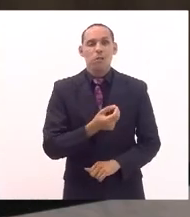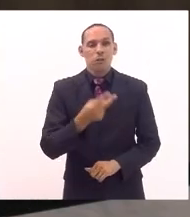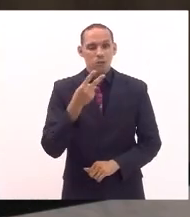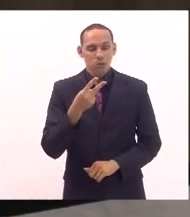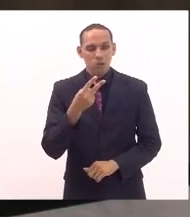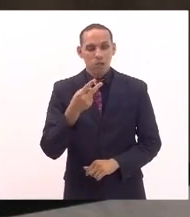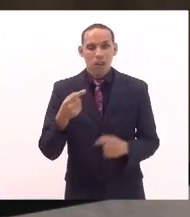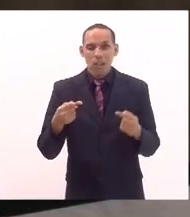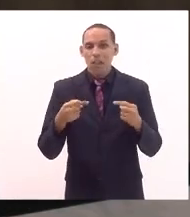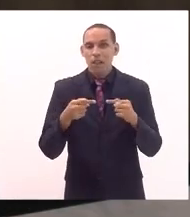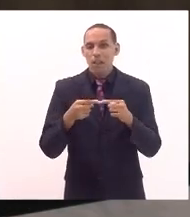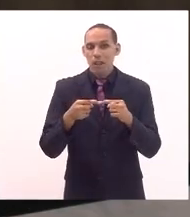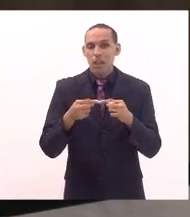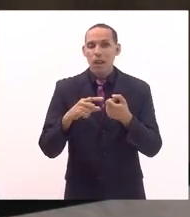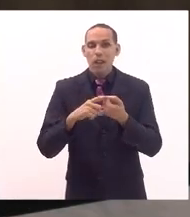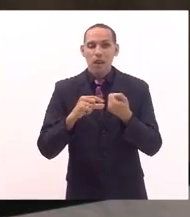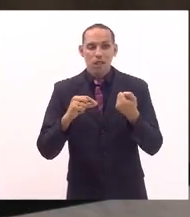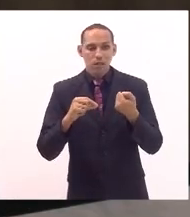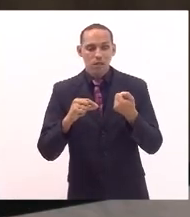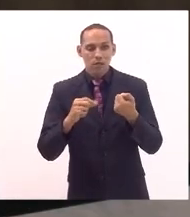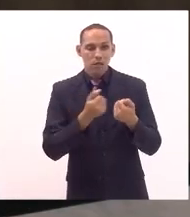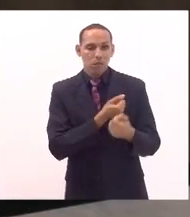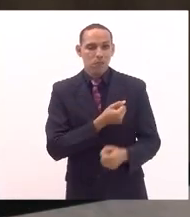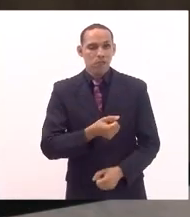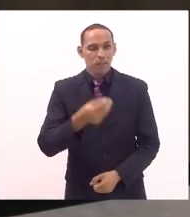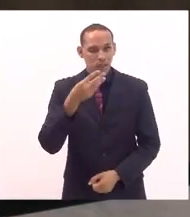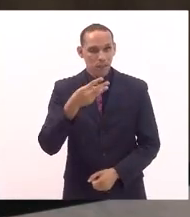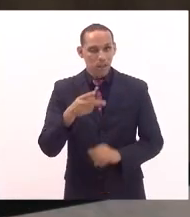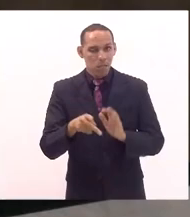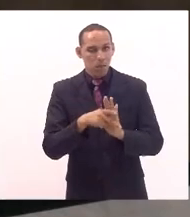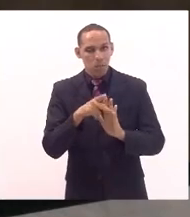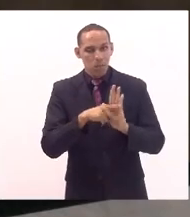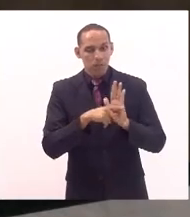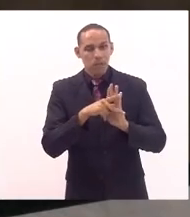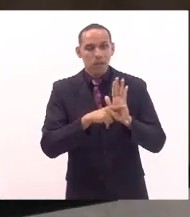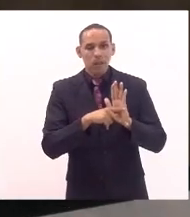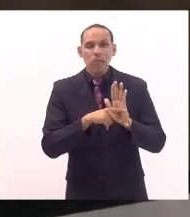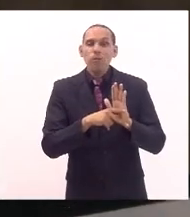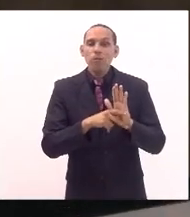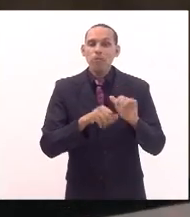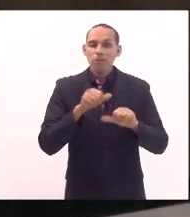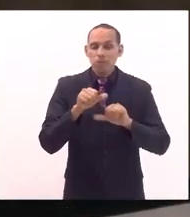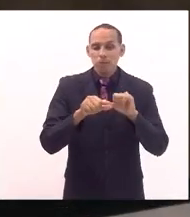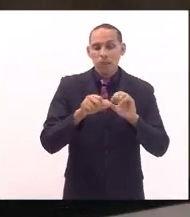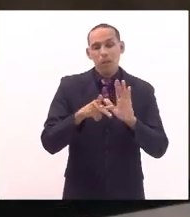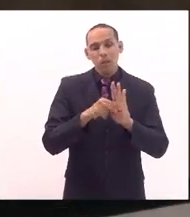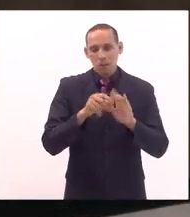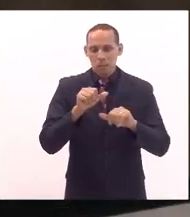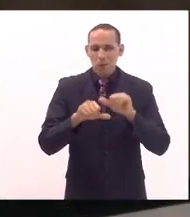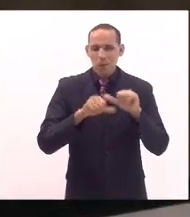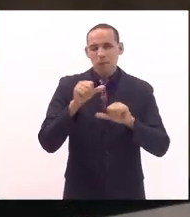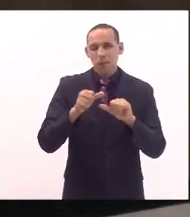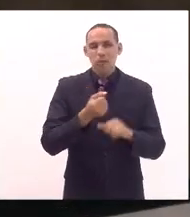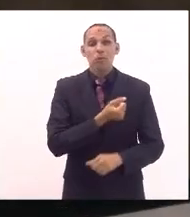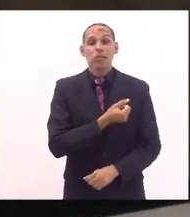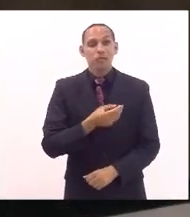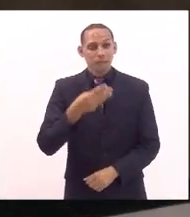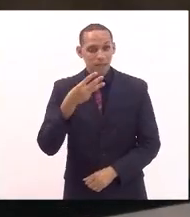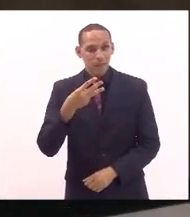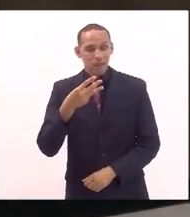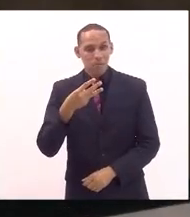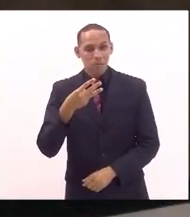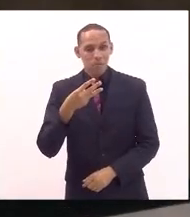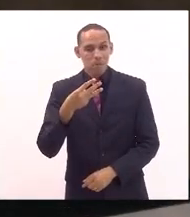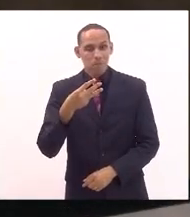em relação o artigo número três do projeto EA emenda modificativa nº 3